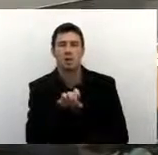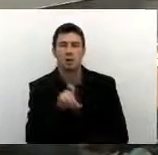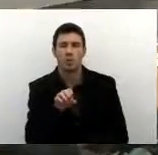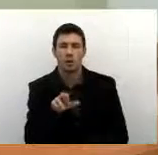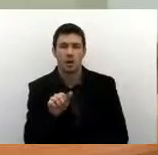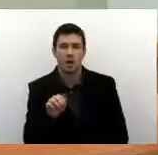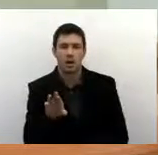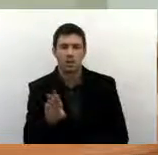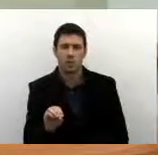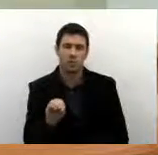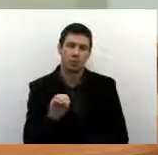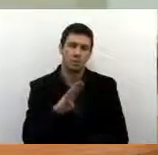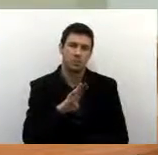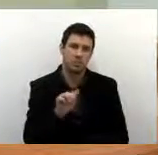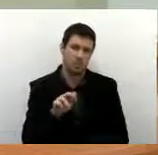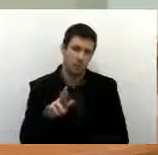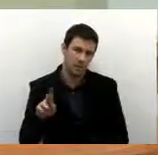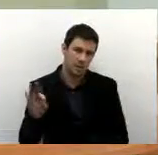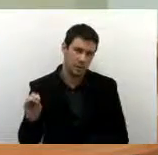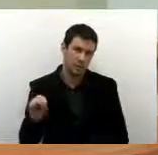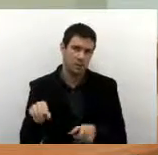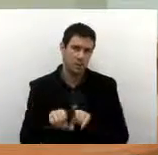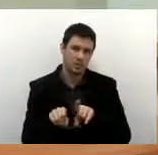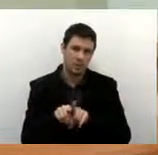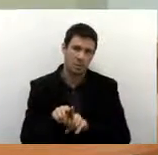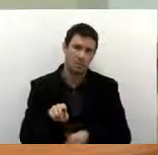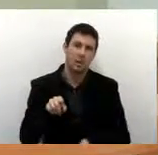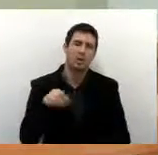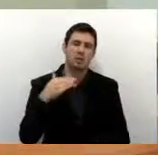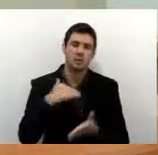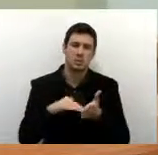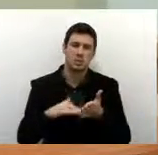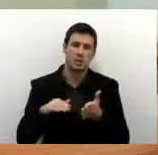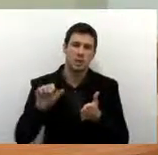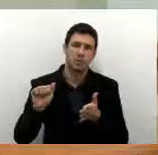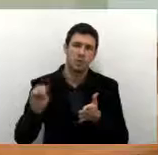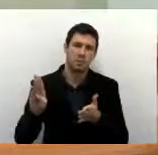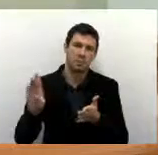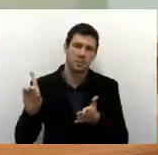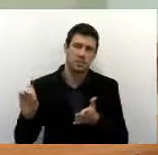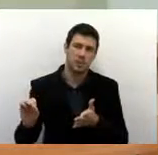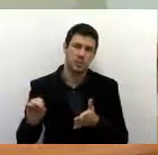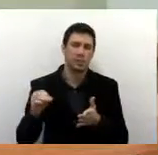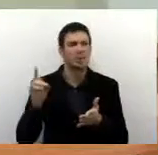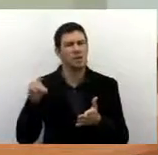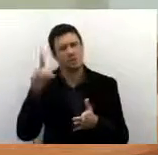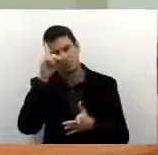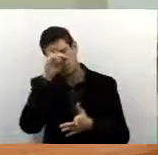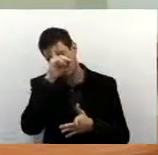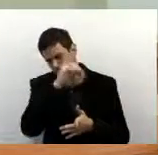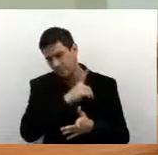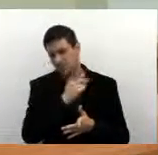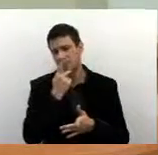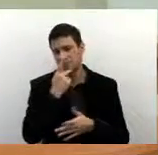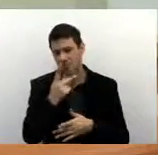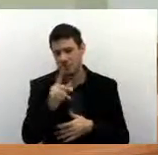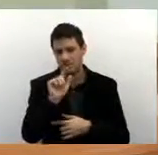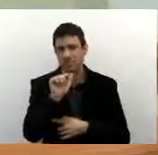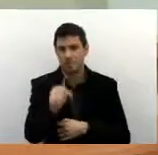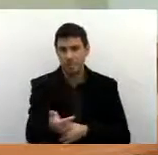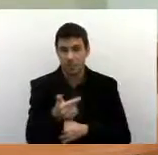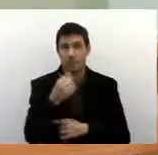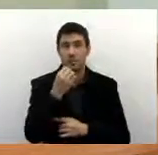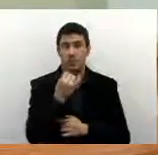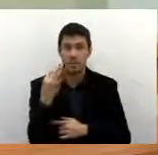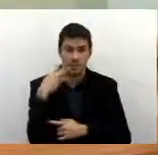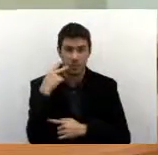nobre secretário Álvares Maslum. Né? Como é difícil para a gente, pobres mortais, vir falar depois que de vários